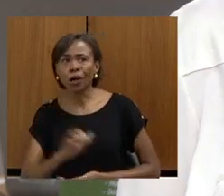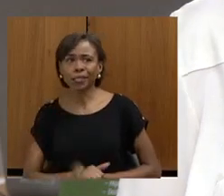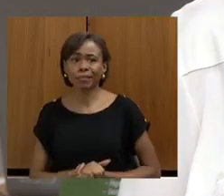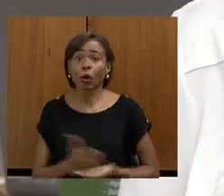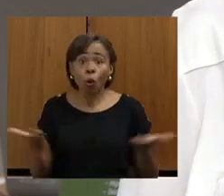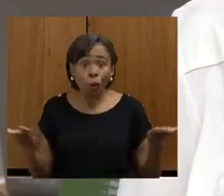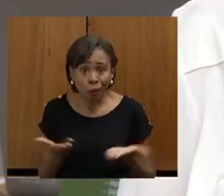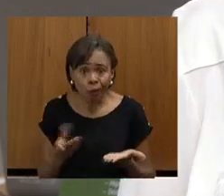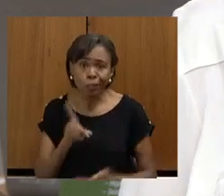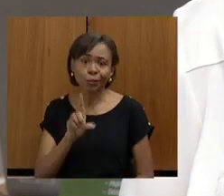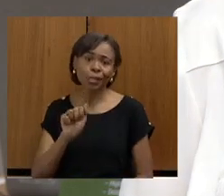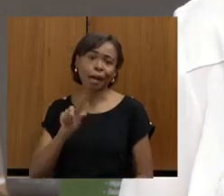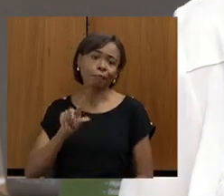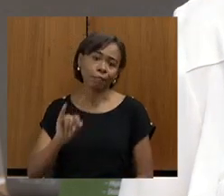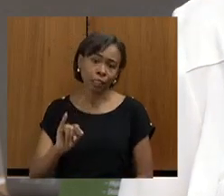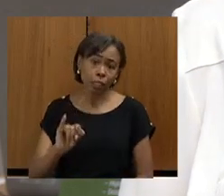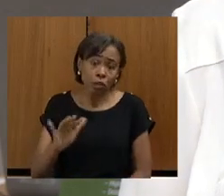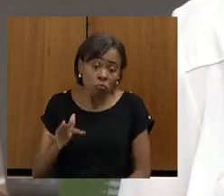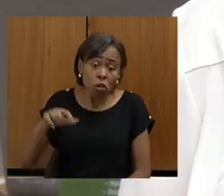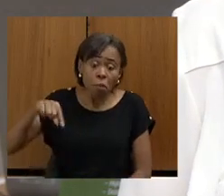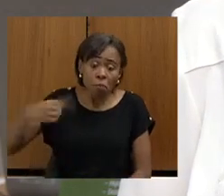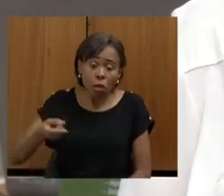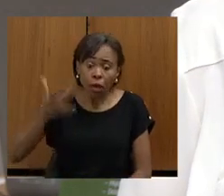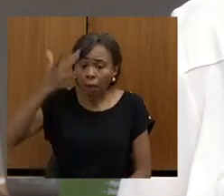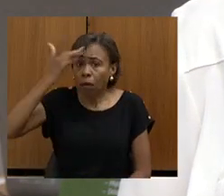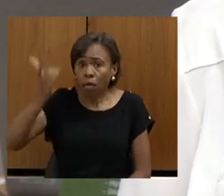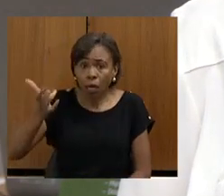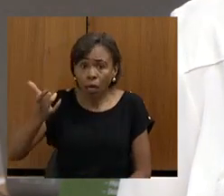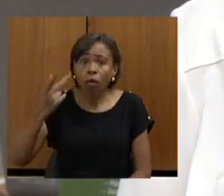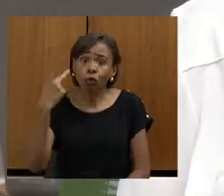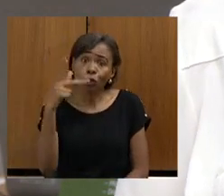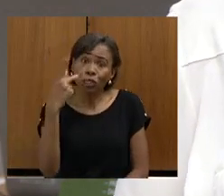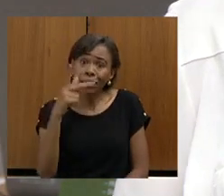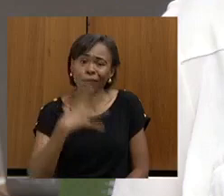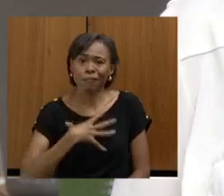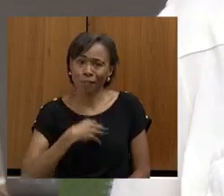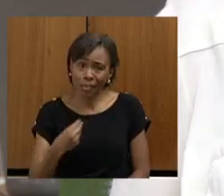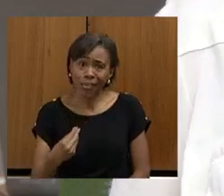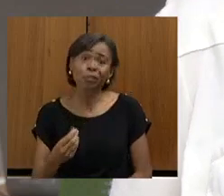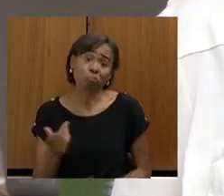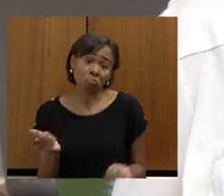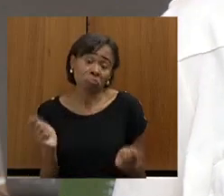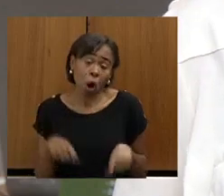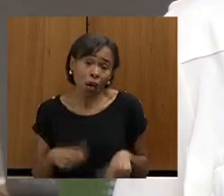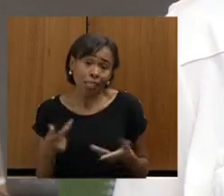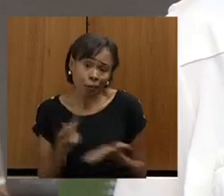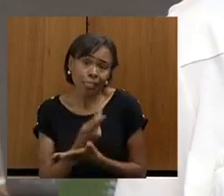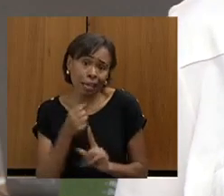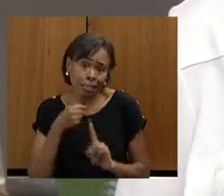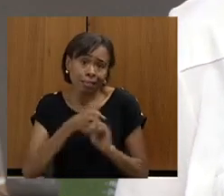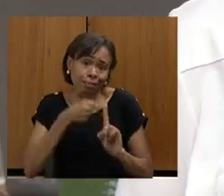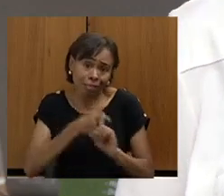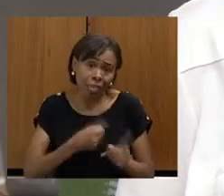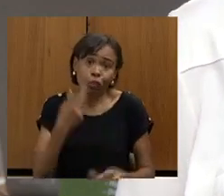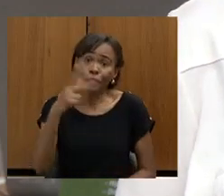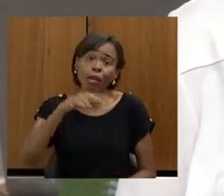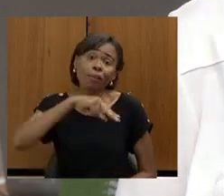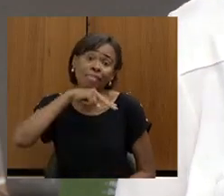Davi e amanhã pode ser o seu filho, pode ser o seu neto.